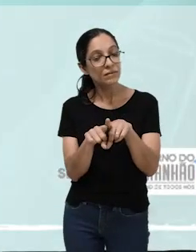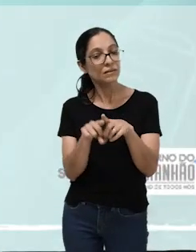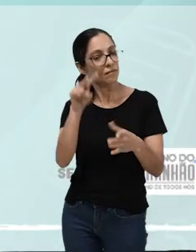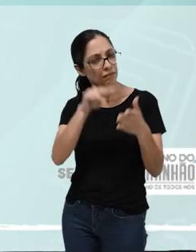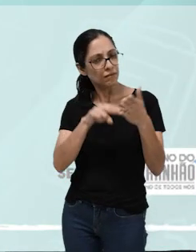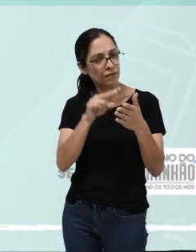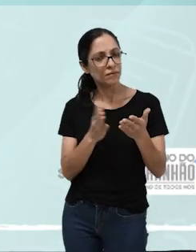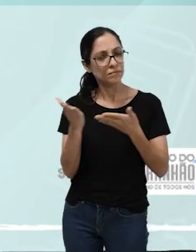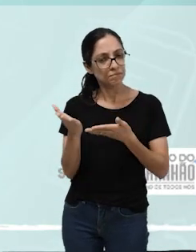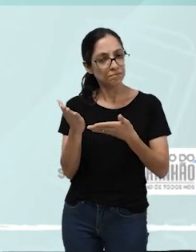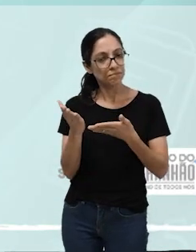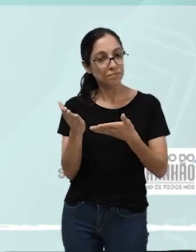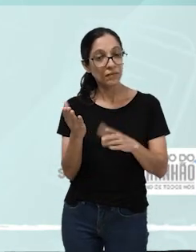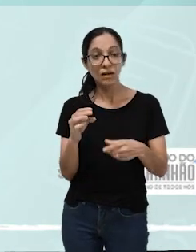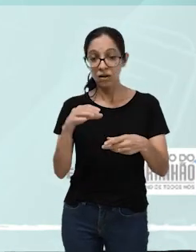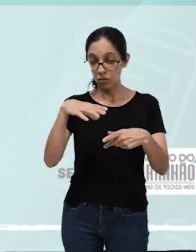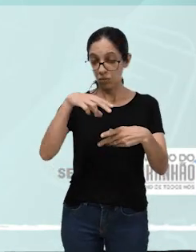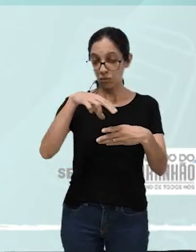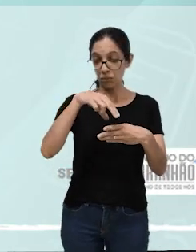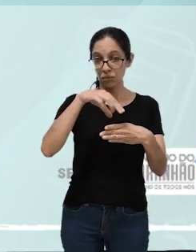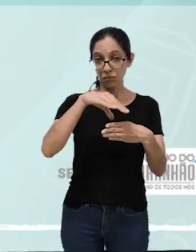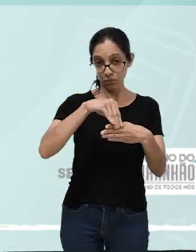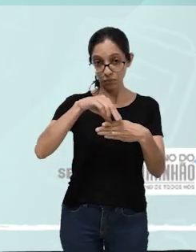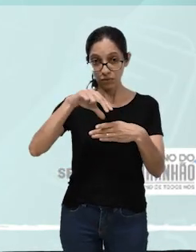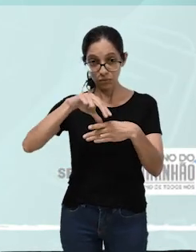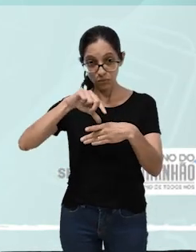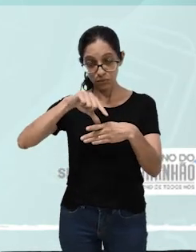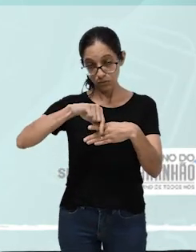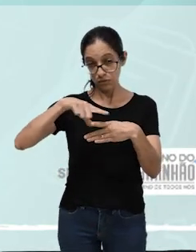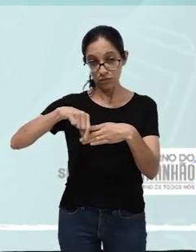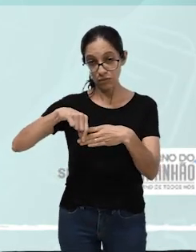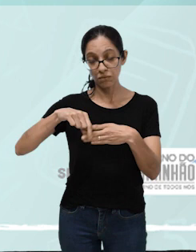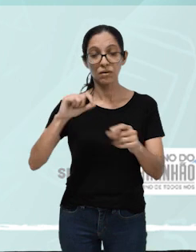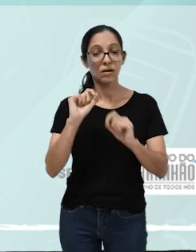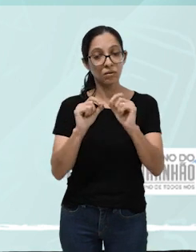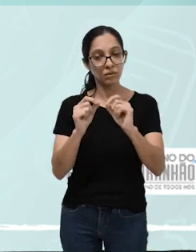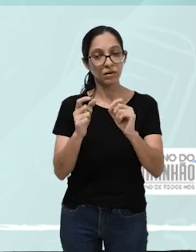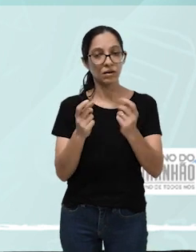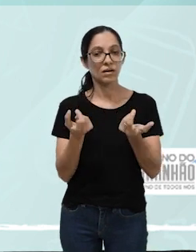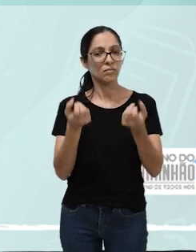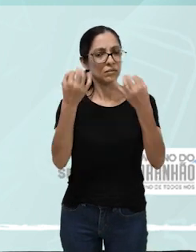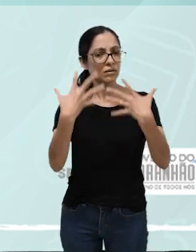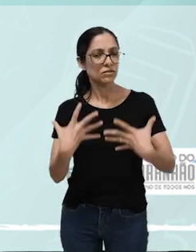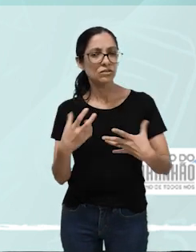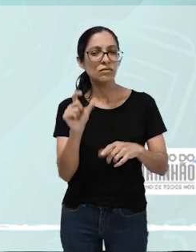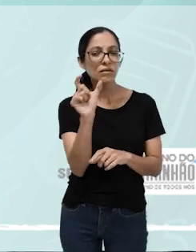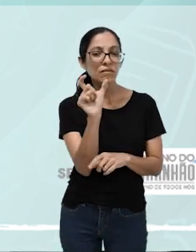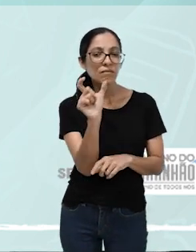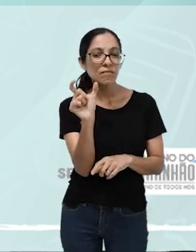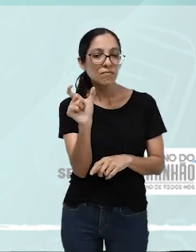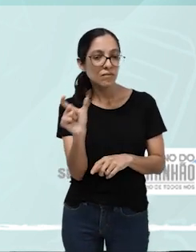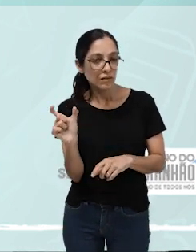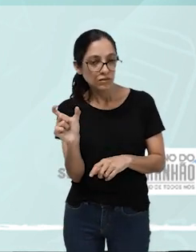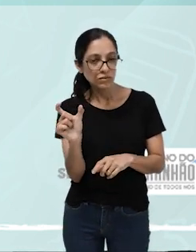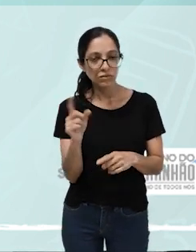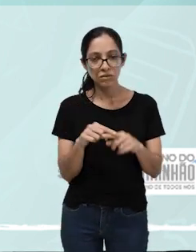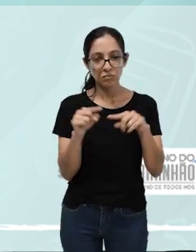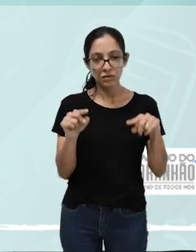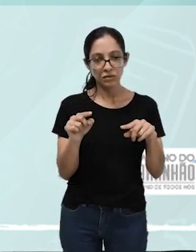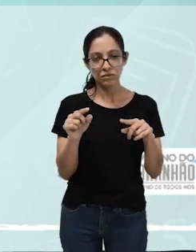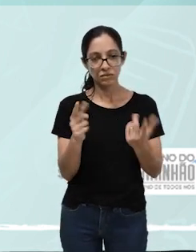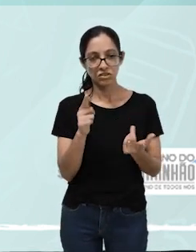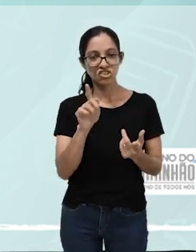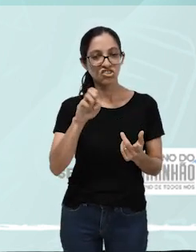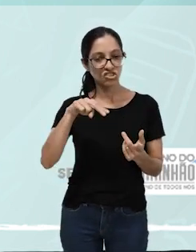é o Cordel Assim como as novelas de Cavalaria é uma narrativa em verso mas não é só na forma que estes dois